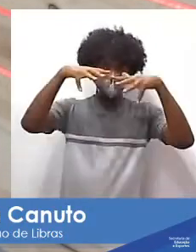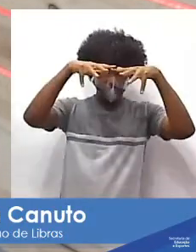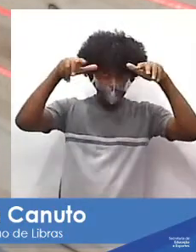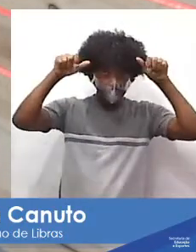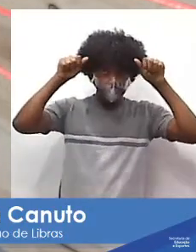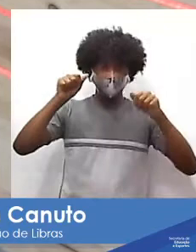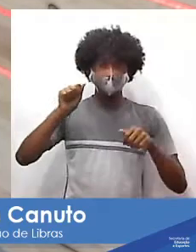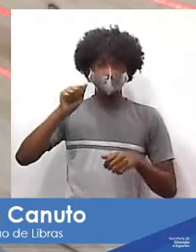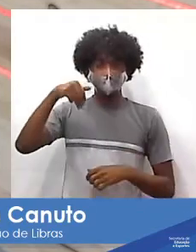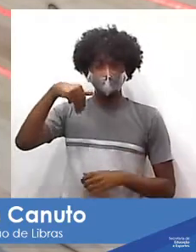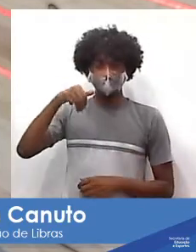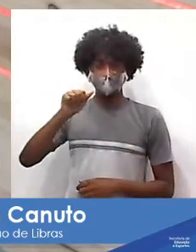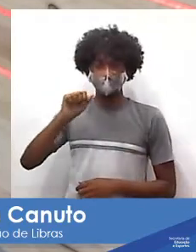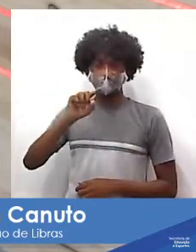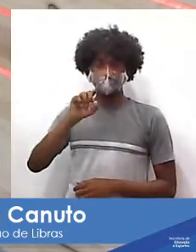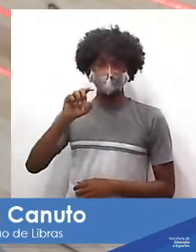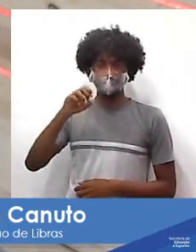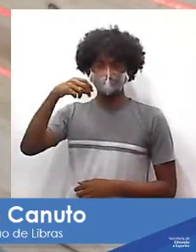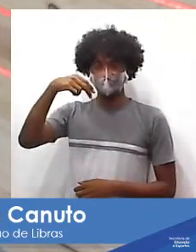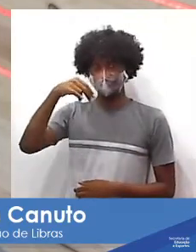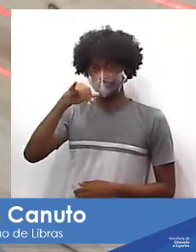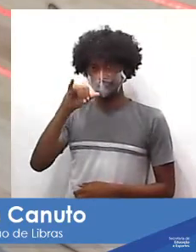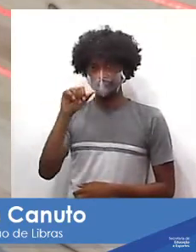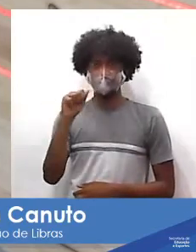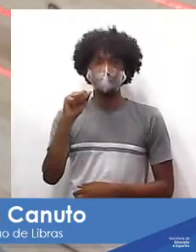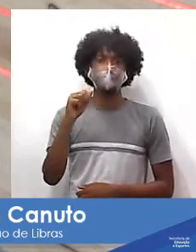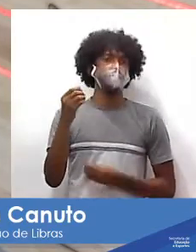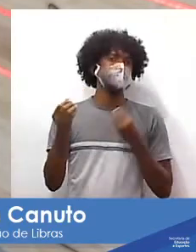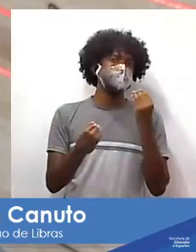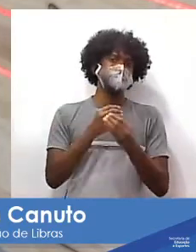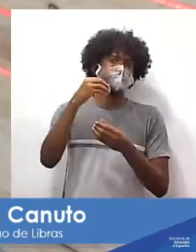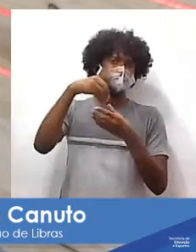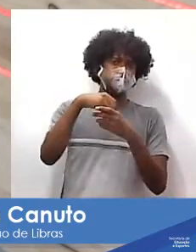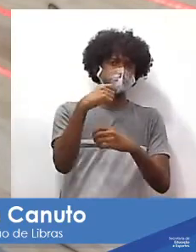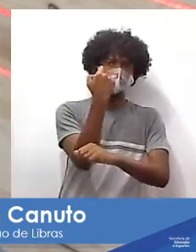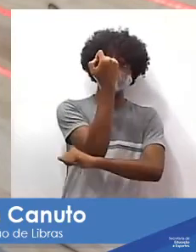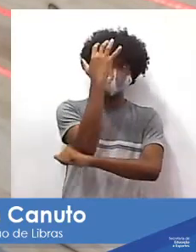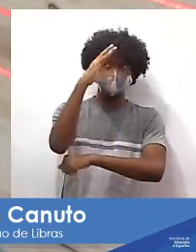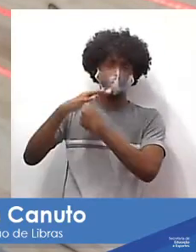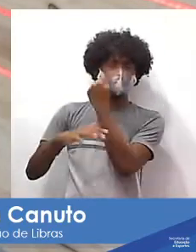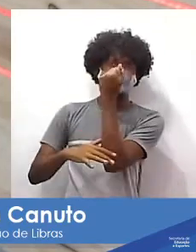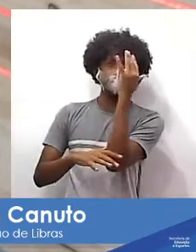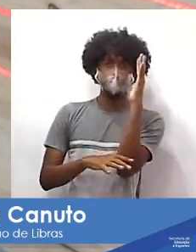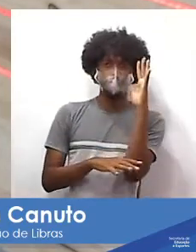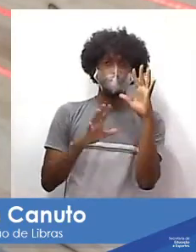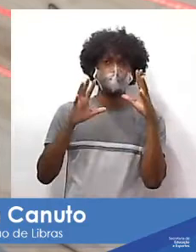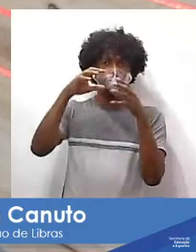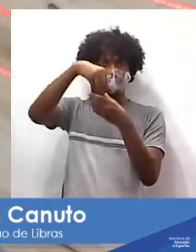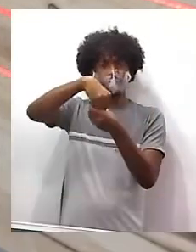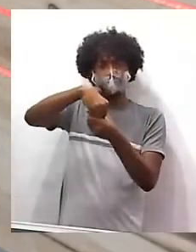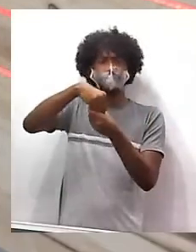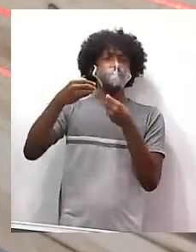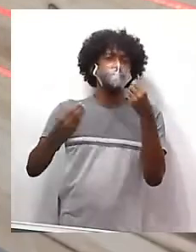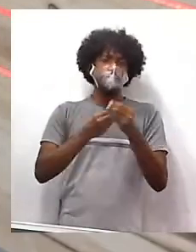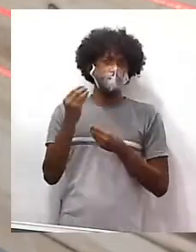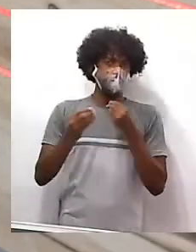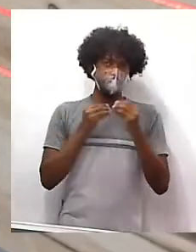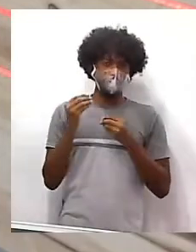vai tentar entender um pouquinho como é que ocorre a fauna, a flora, a vegetação, o